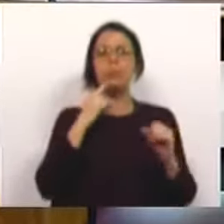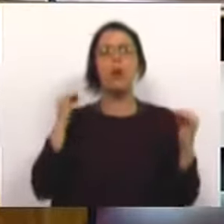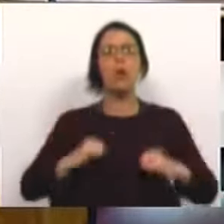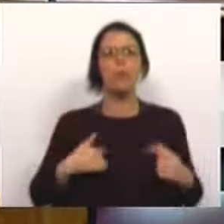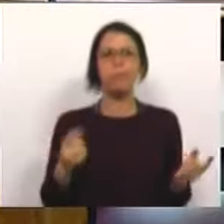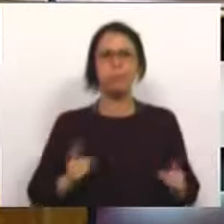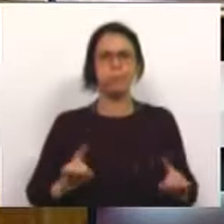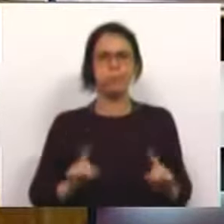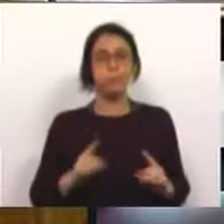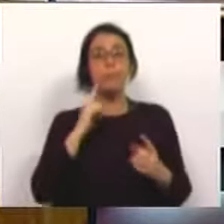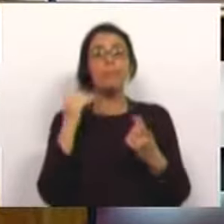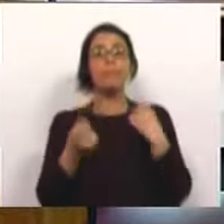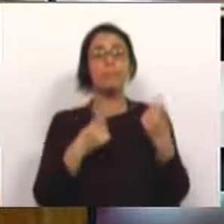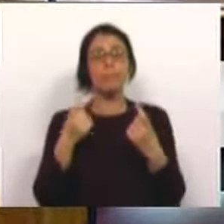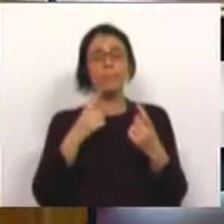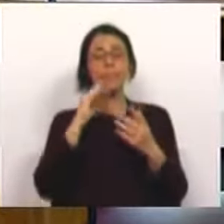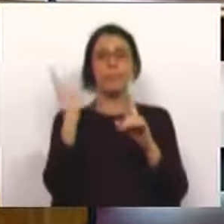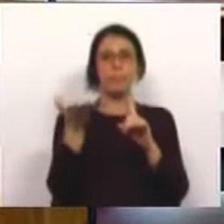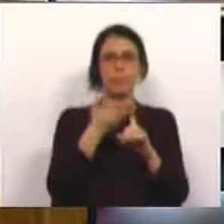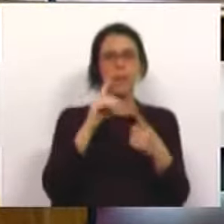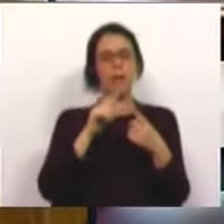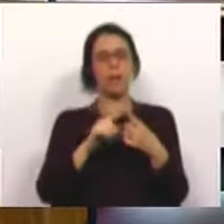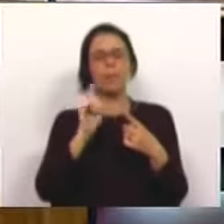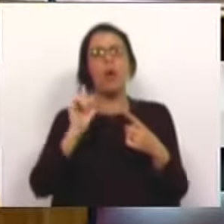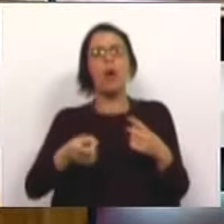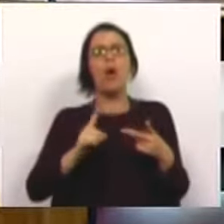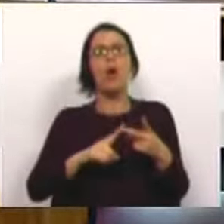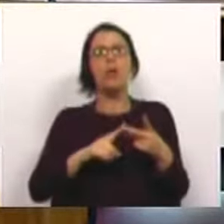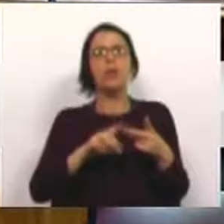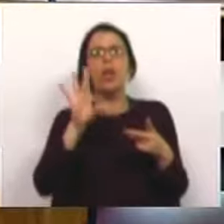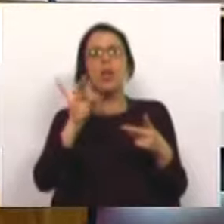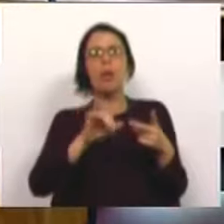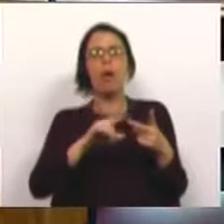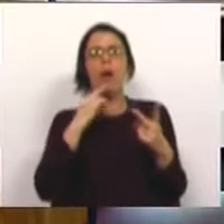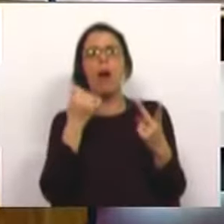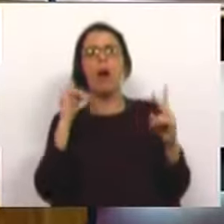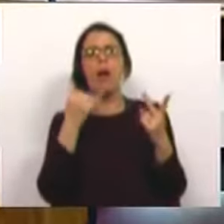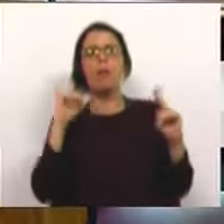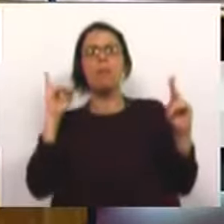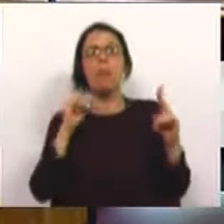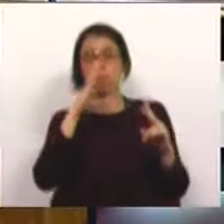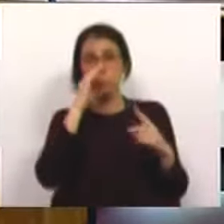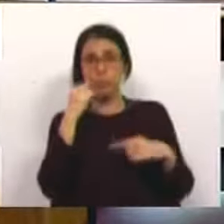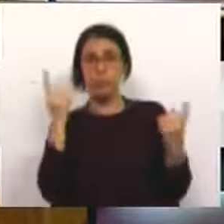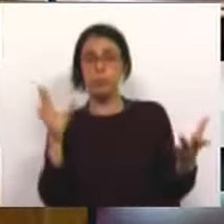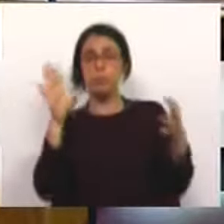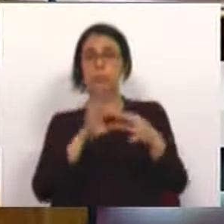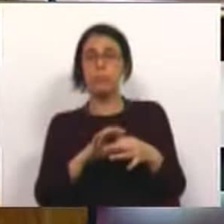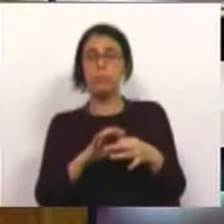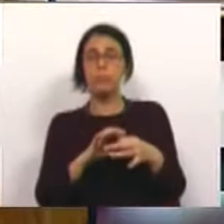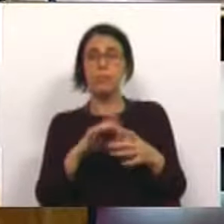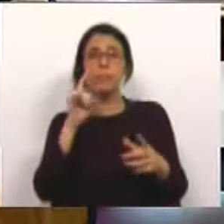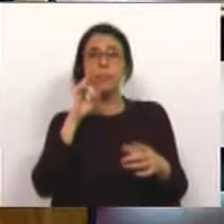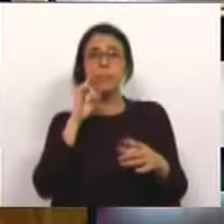concordar, nomeadamente as revisões da moldura penal, aquilo que é mexer naquilo que é autonomia e independência do Ministério Público no que diz respeito